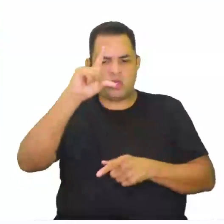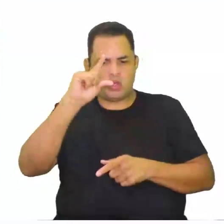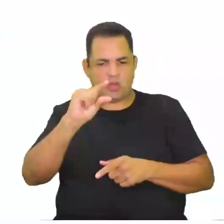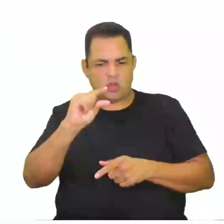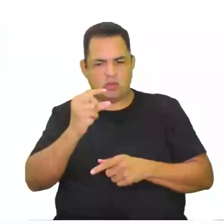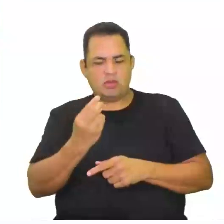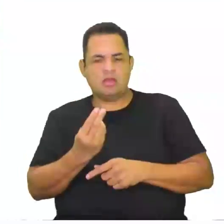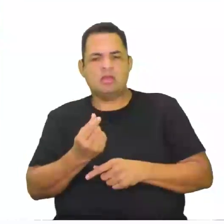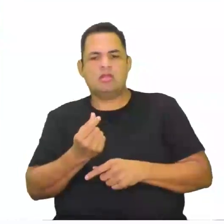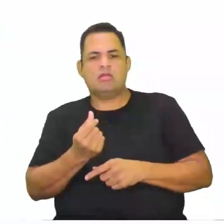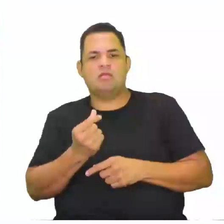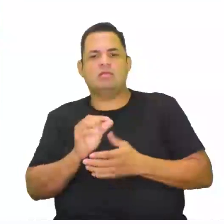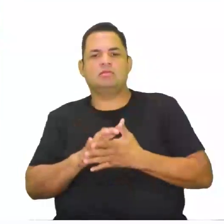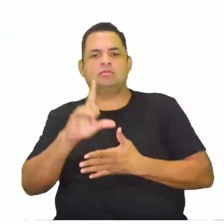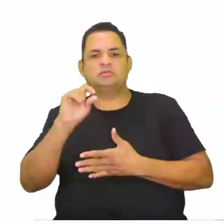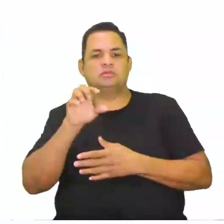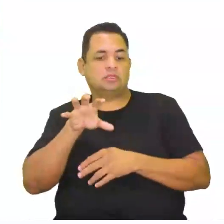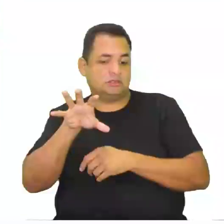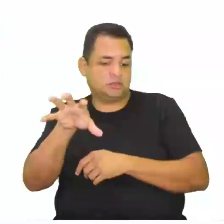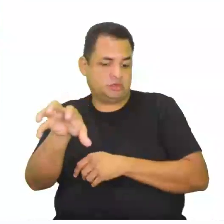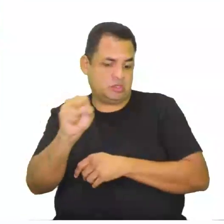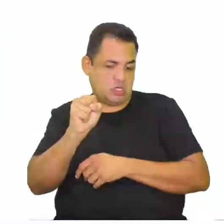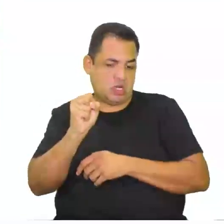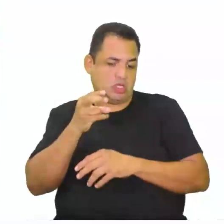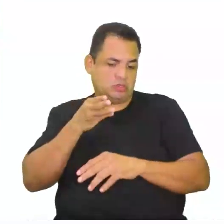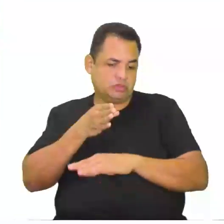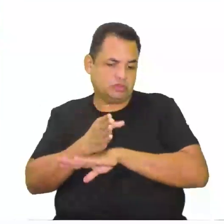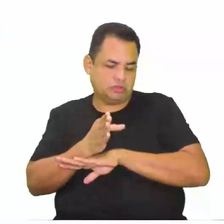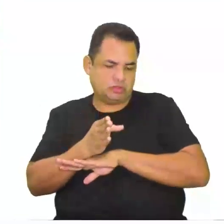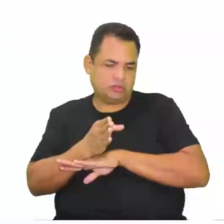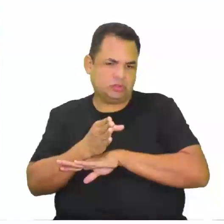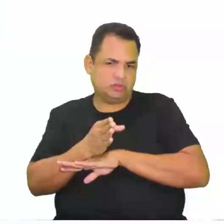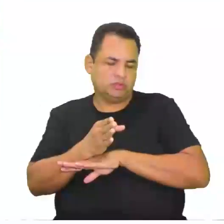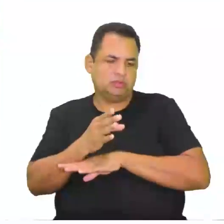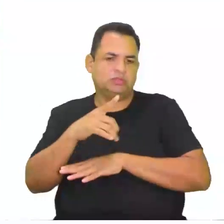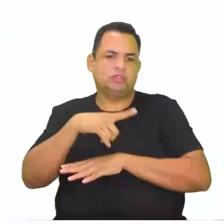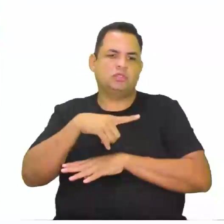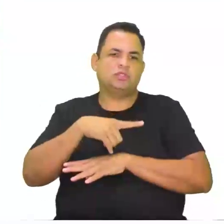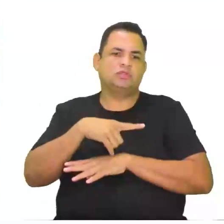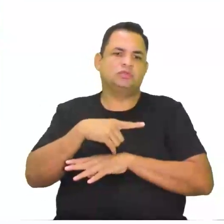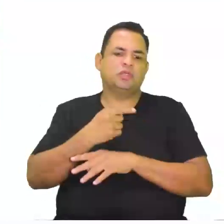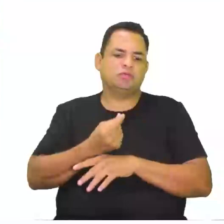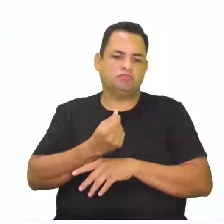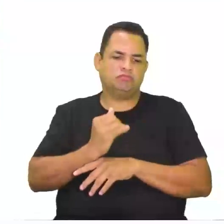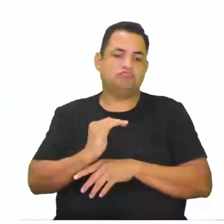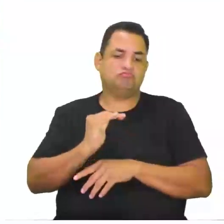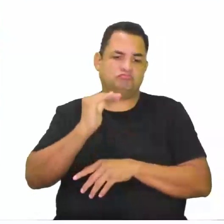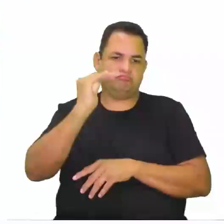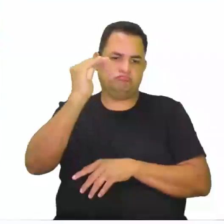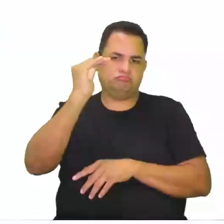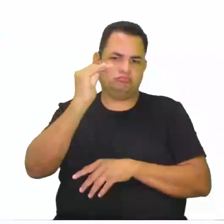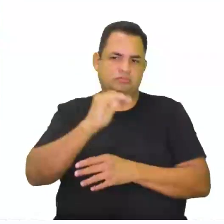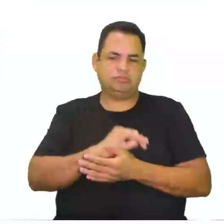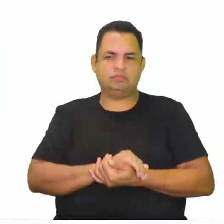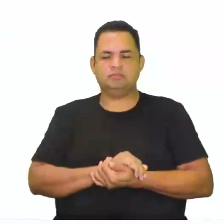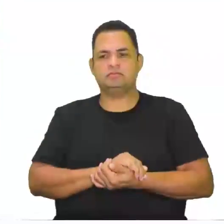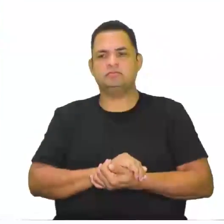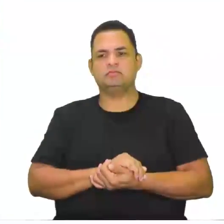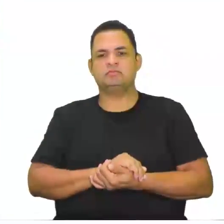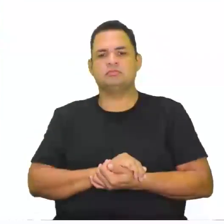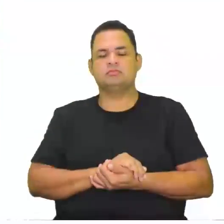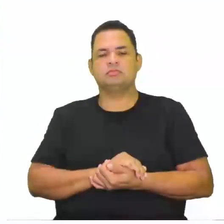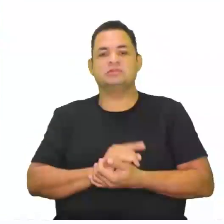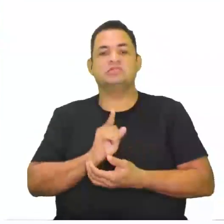baixo do que retirar diretamente na fonte, que vai gerar um custo maior. E aí, se